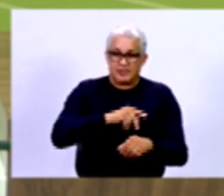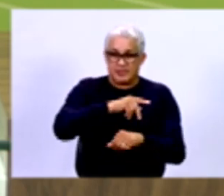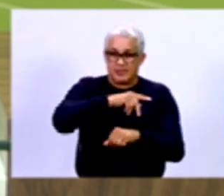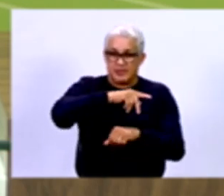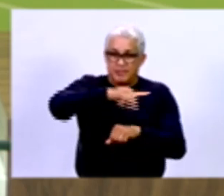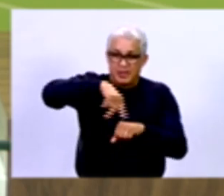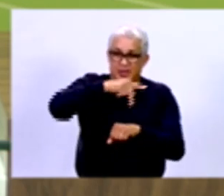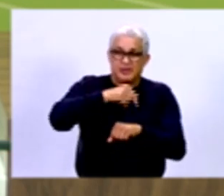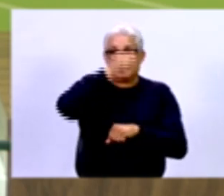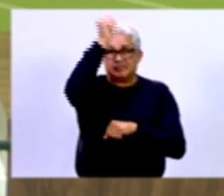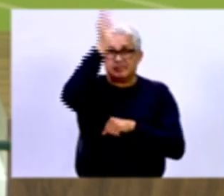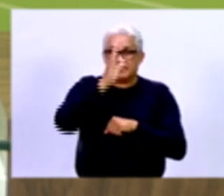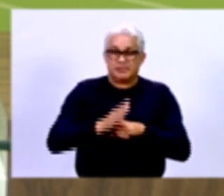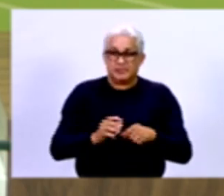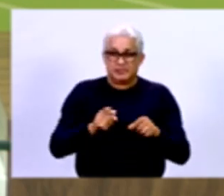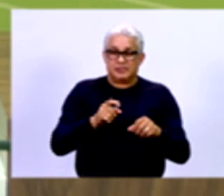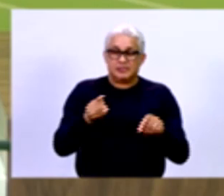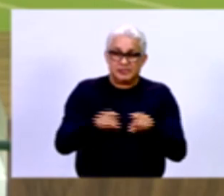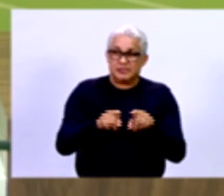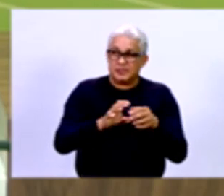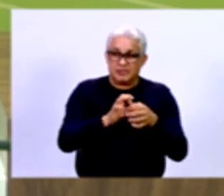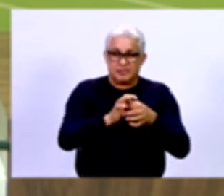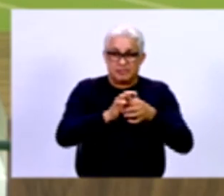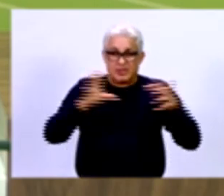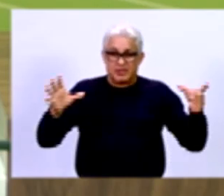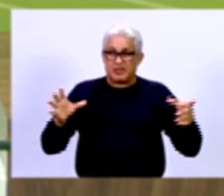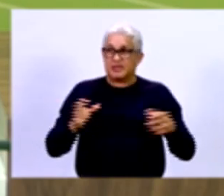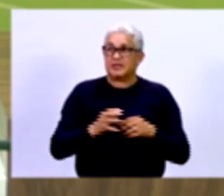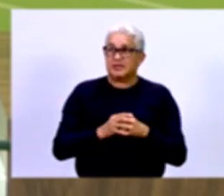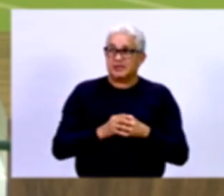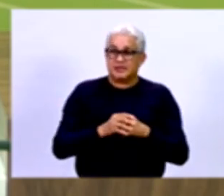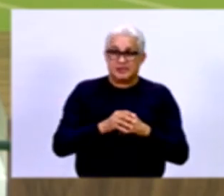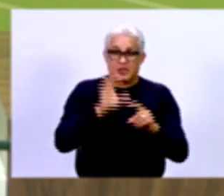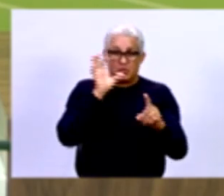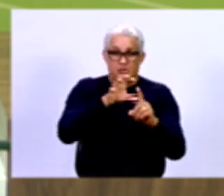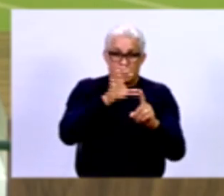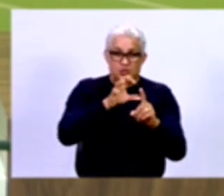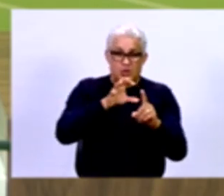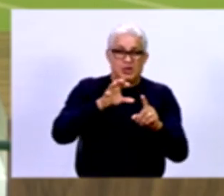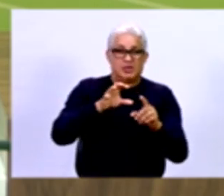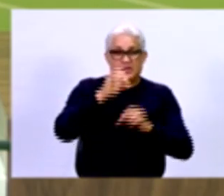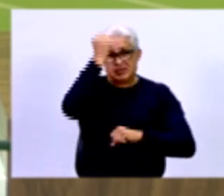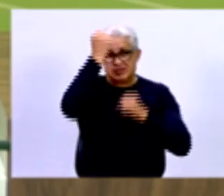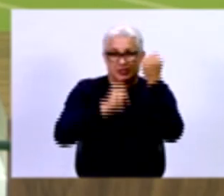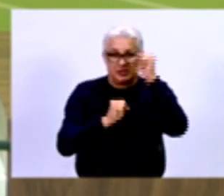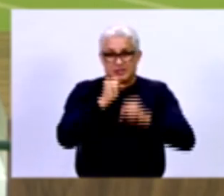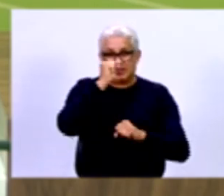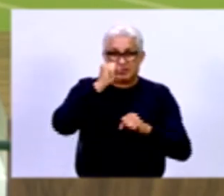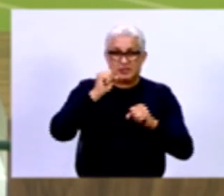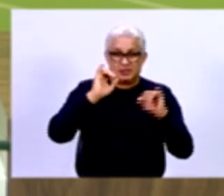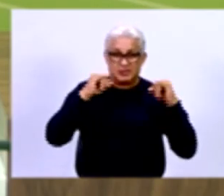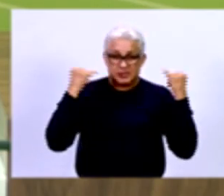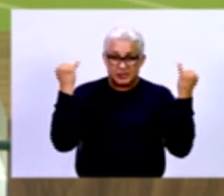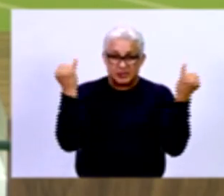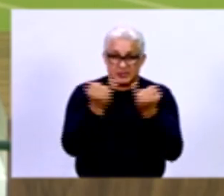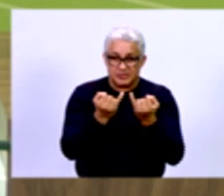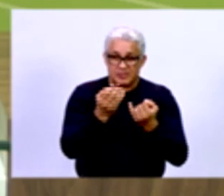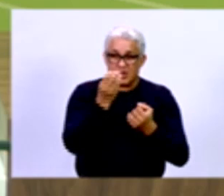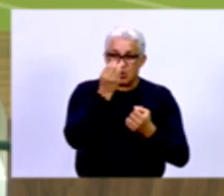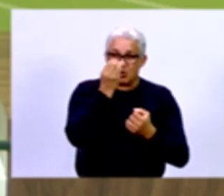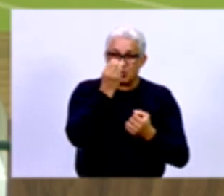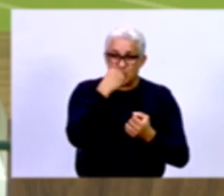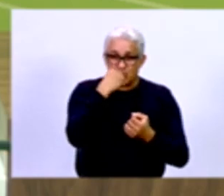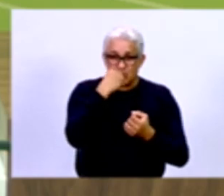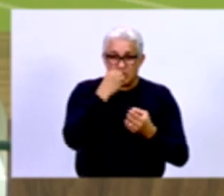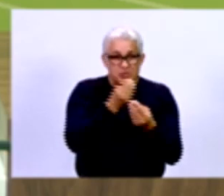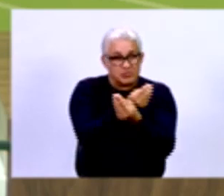nacionais, desligando isso ao grande poder da influência das multinacionais que às vezes repassam seus lucros, devolvendo